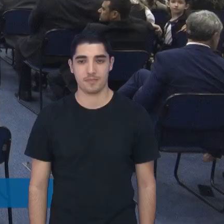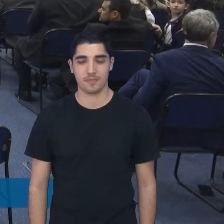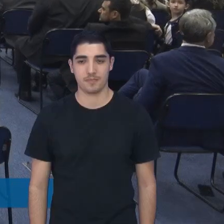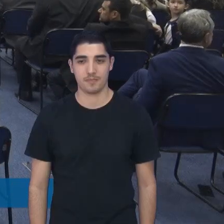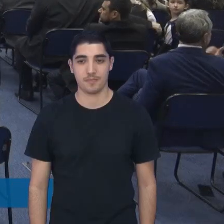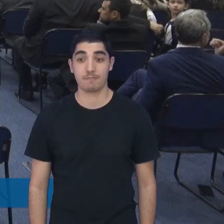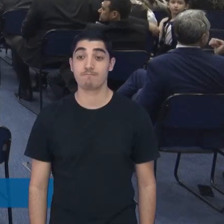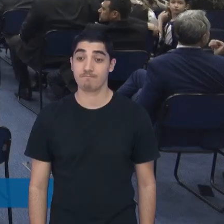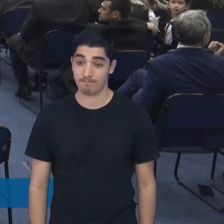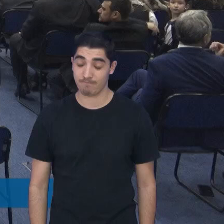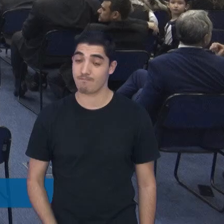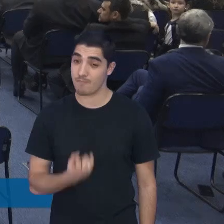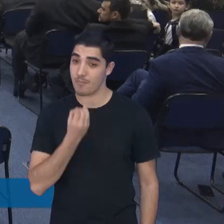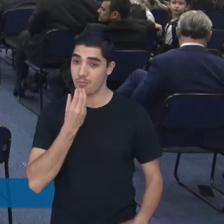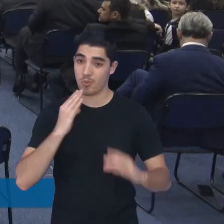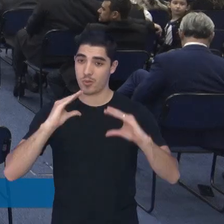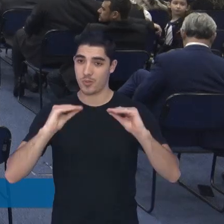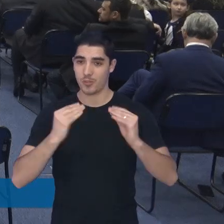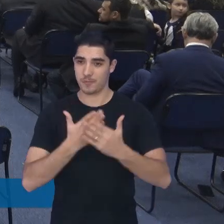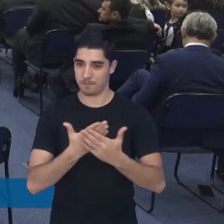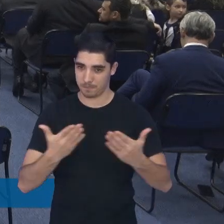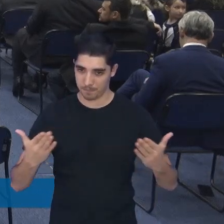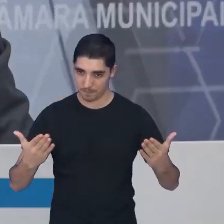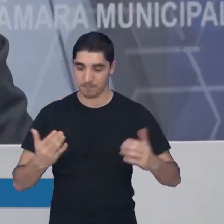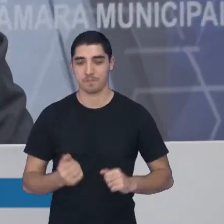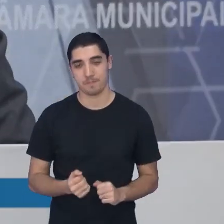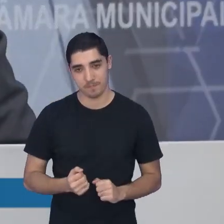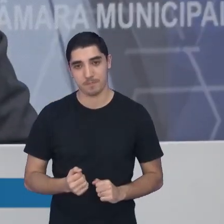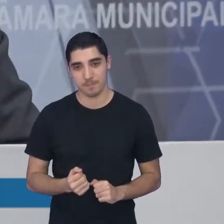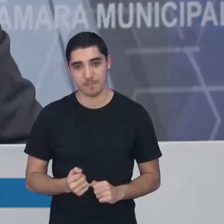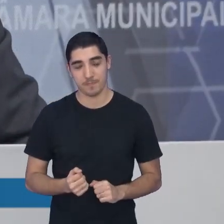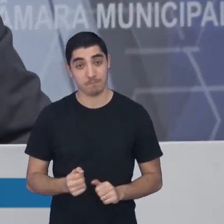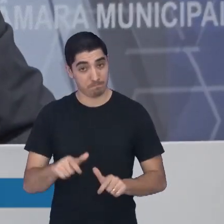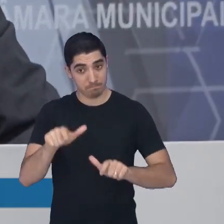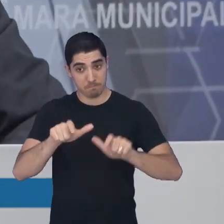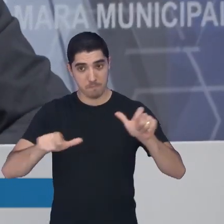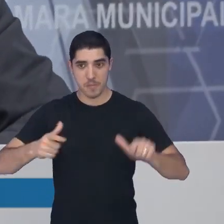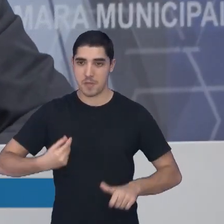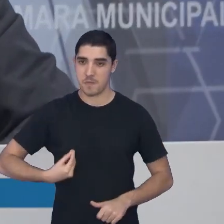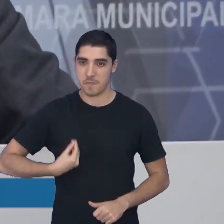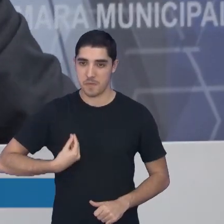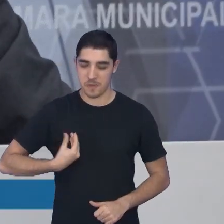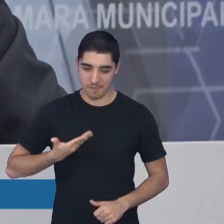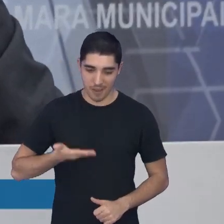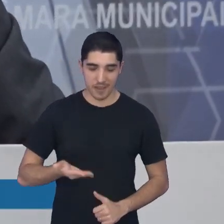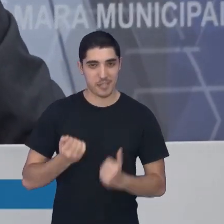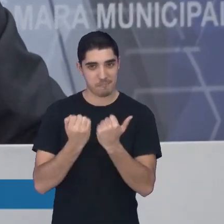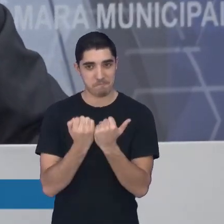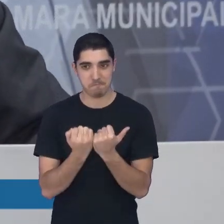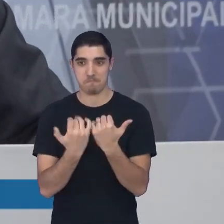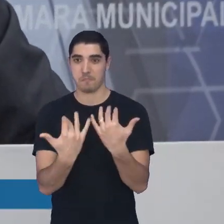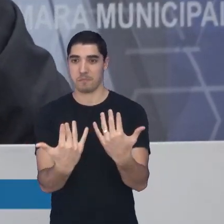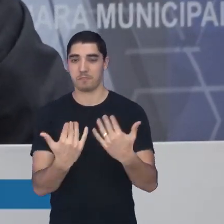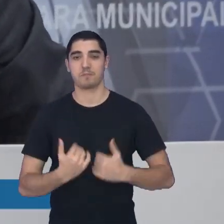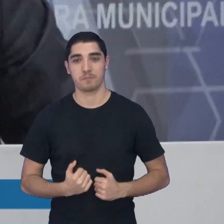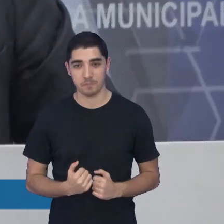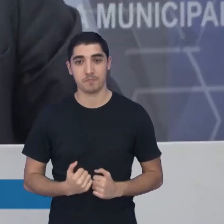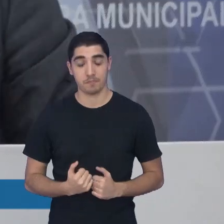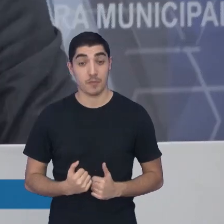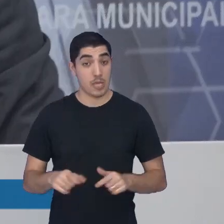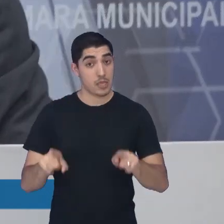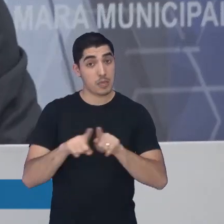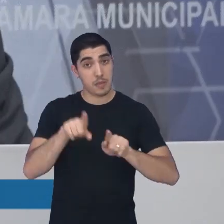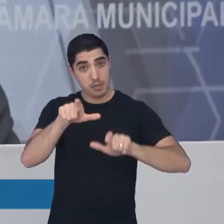Mais uma vez, boa noite a todos, aqueles que presentes em nosso plenário, aqueles também